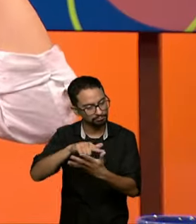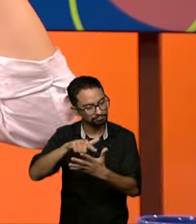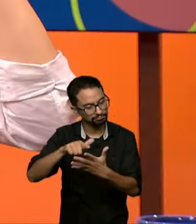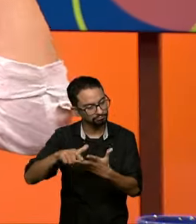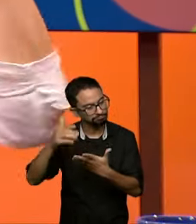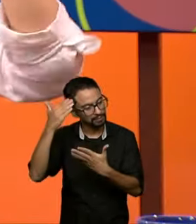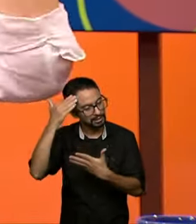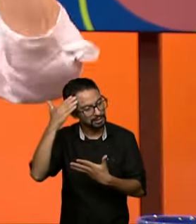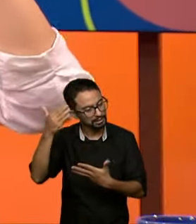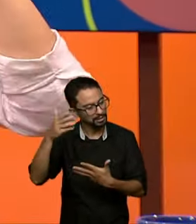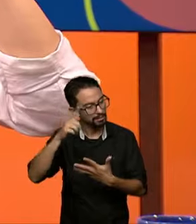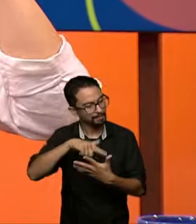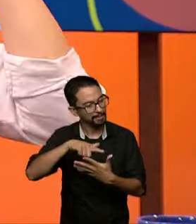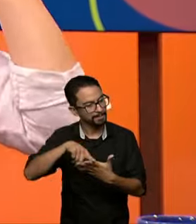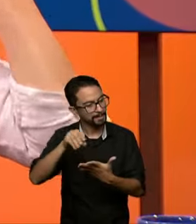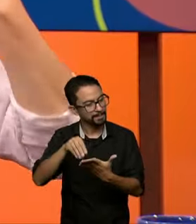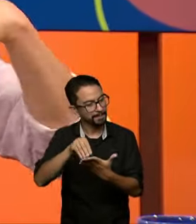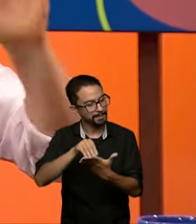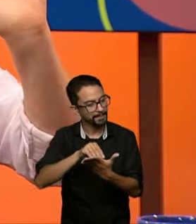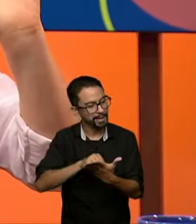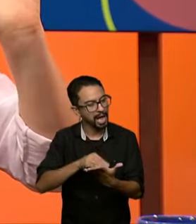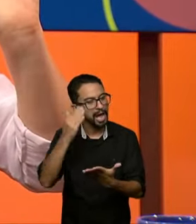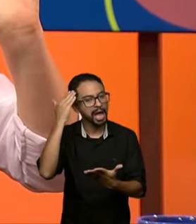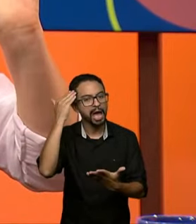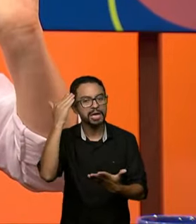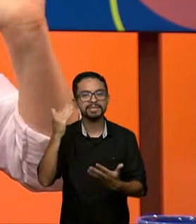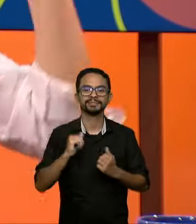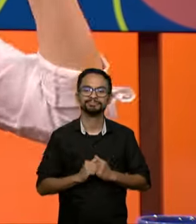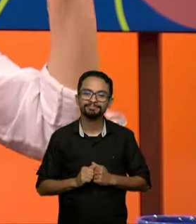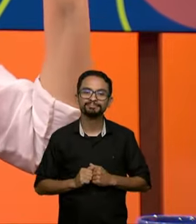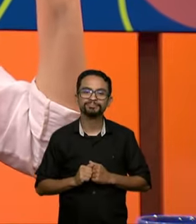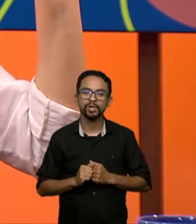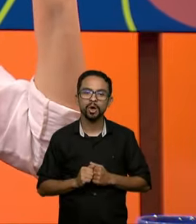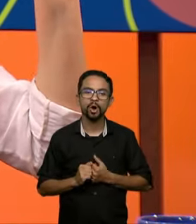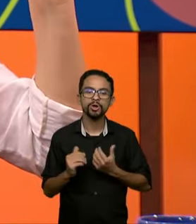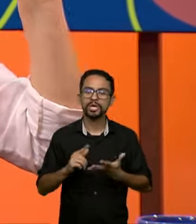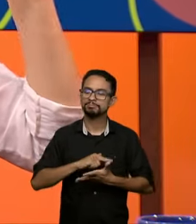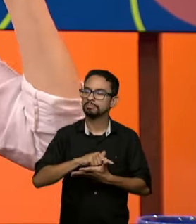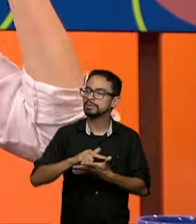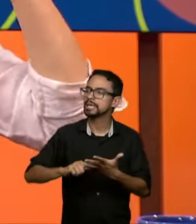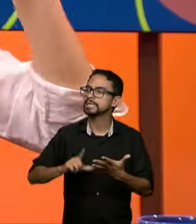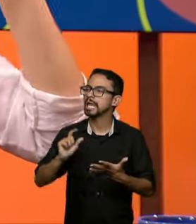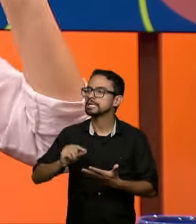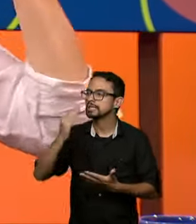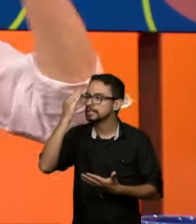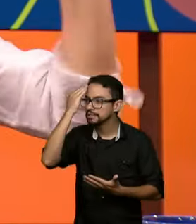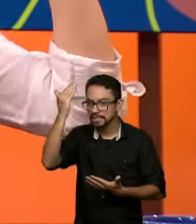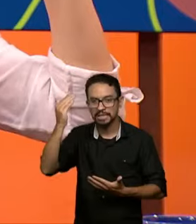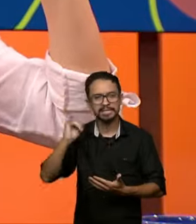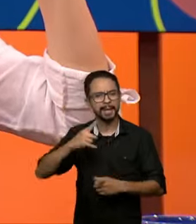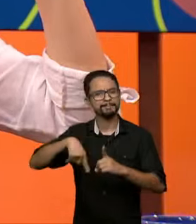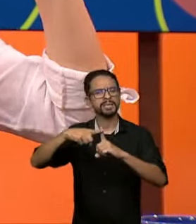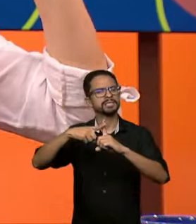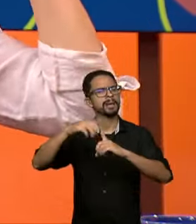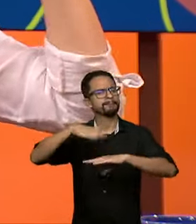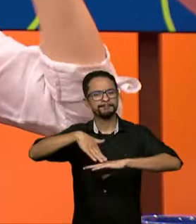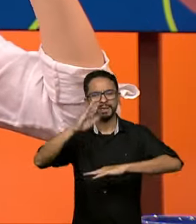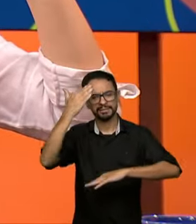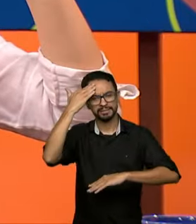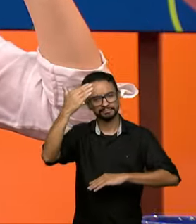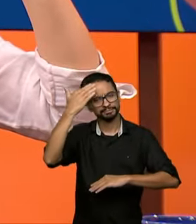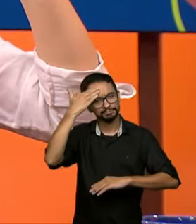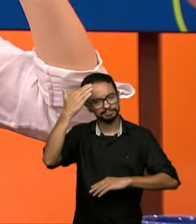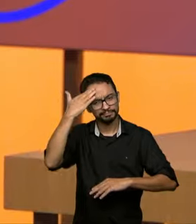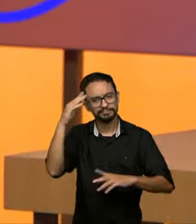10 coisas, aí vou botando, para agradecer. Hoje eu tenho 10 coisas para agradecer. Se tiver mais, agradece mais. Hoje